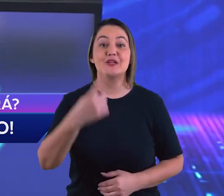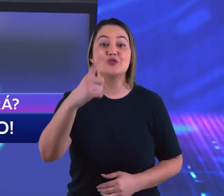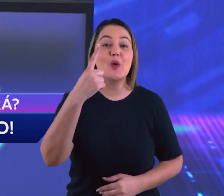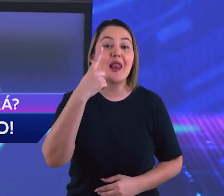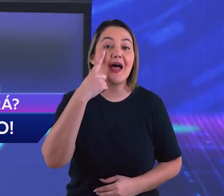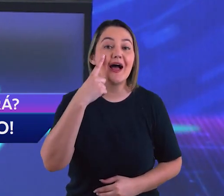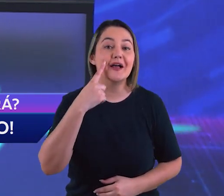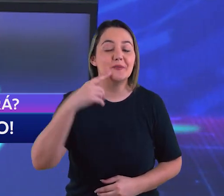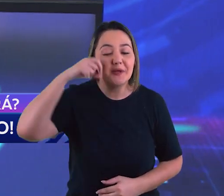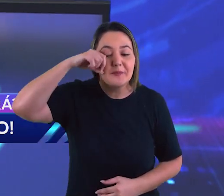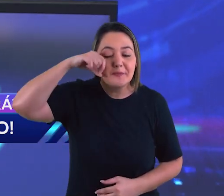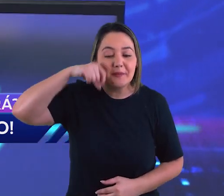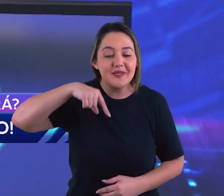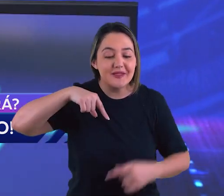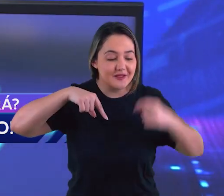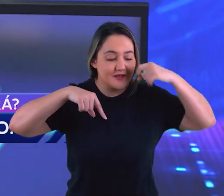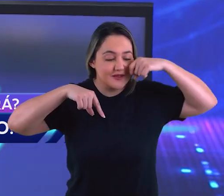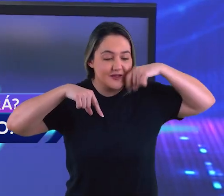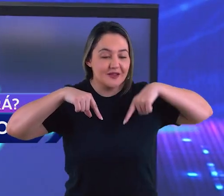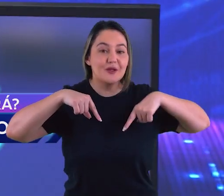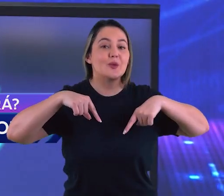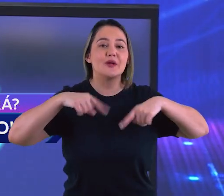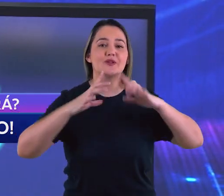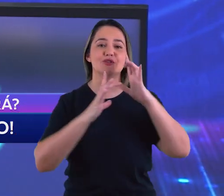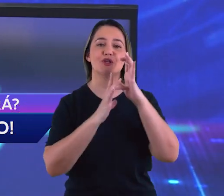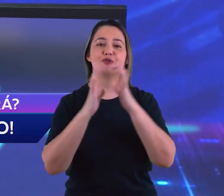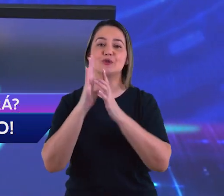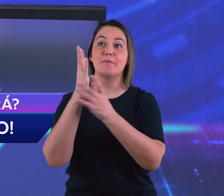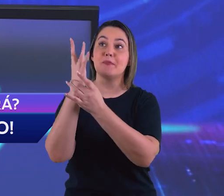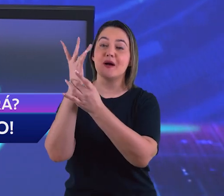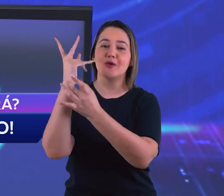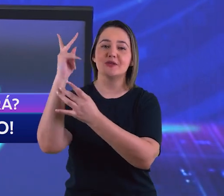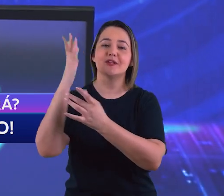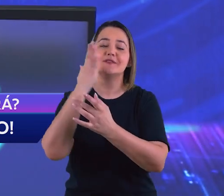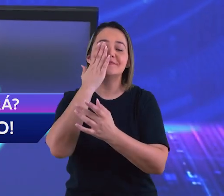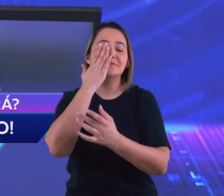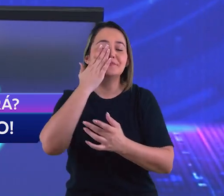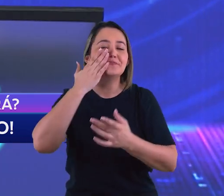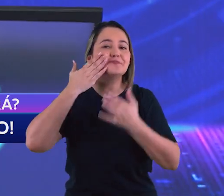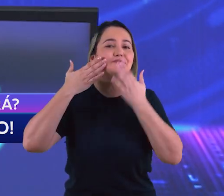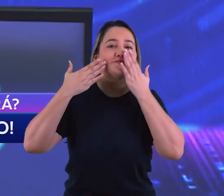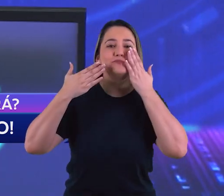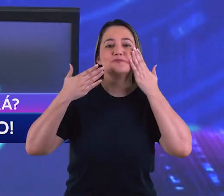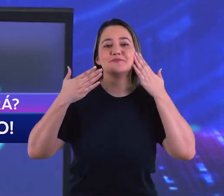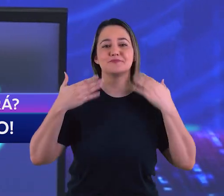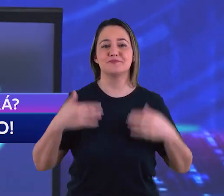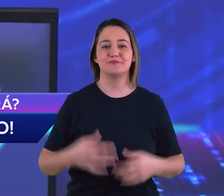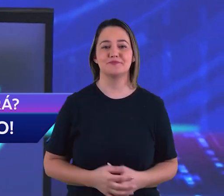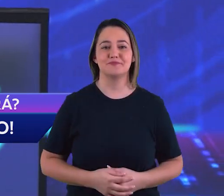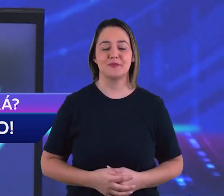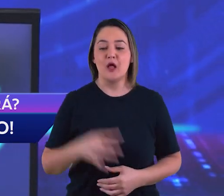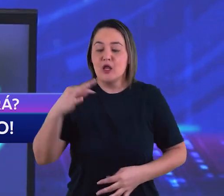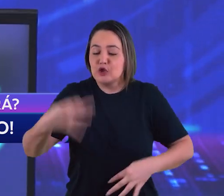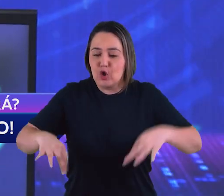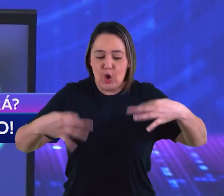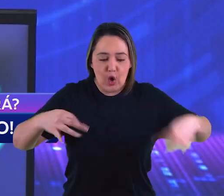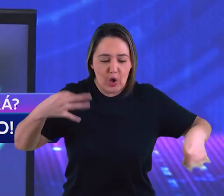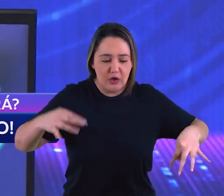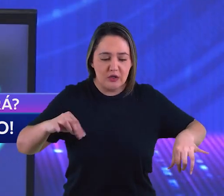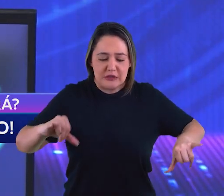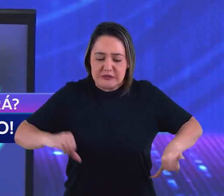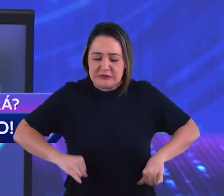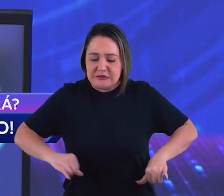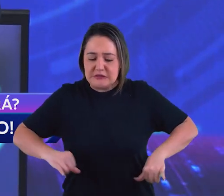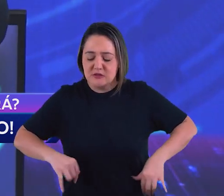As lágrimas dos seus olhos serão enxugadas. Já não haverá mais espaço para dor.